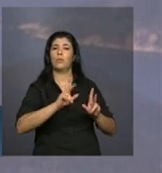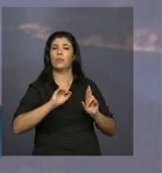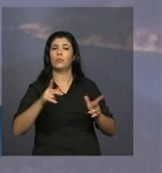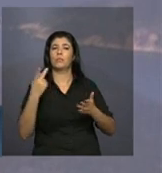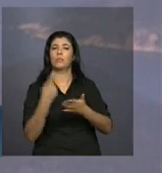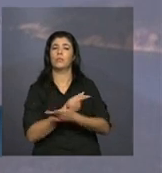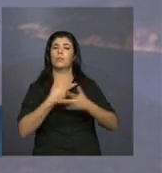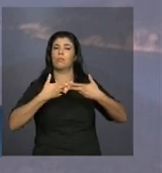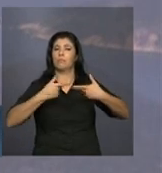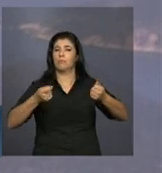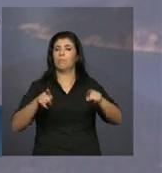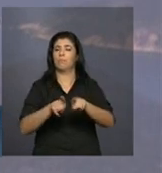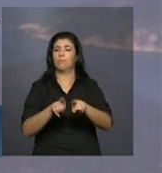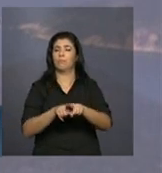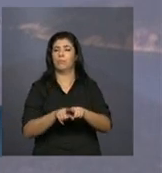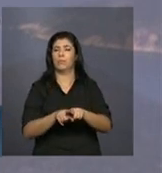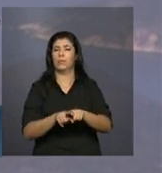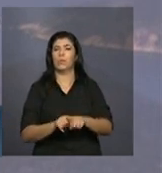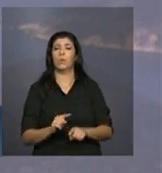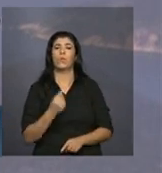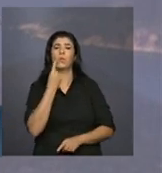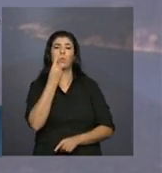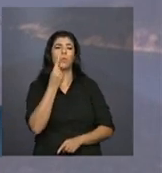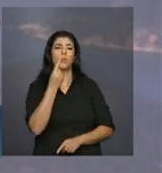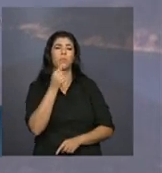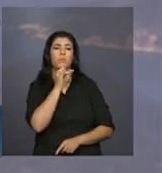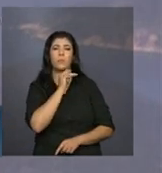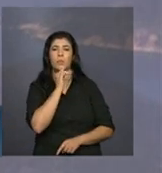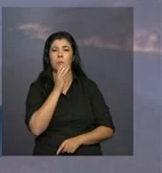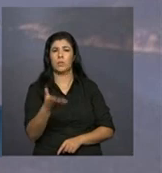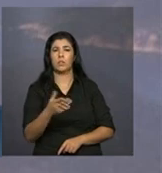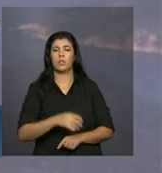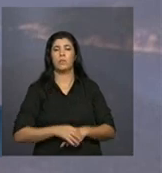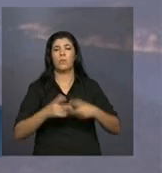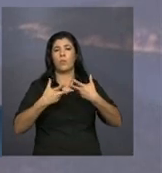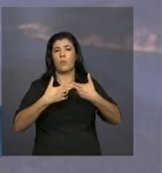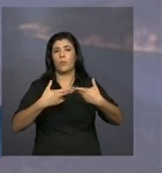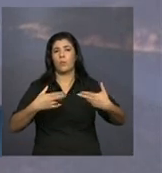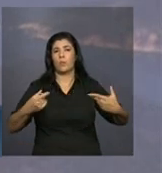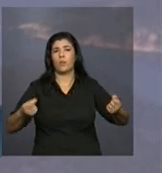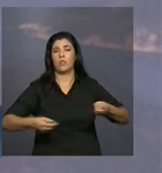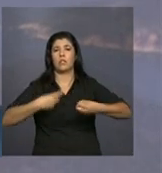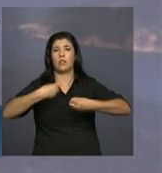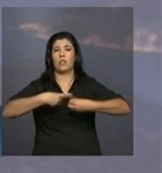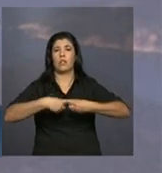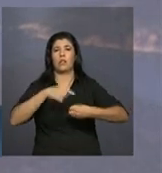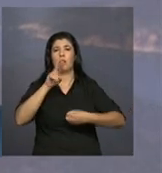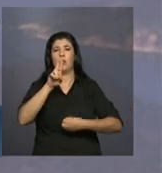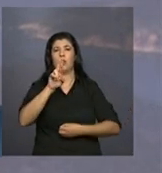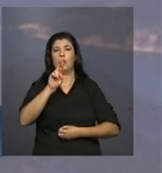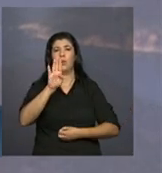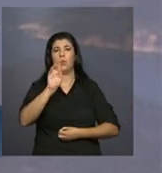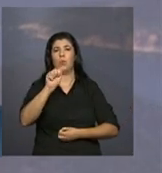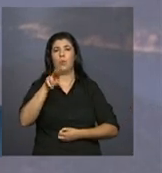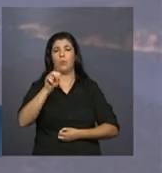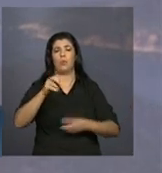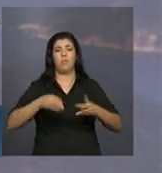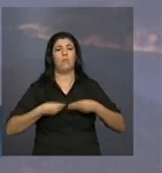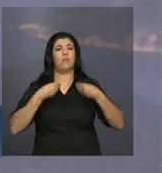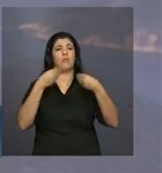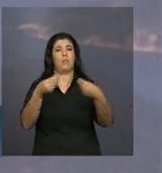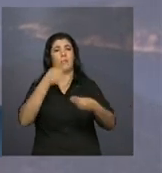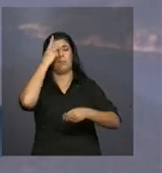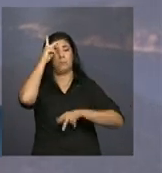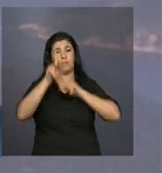a vários aspectos. Um aspecto é o aspecto urbano, devolver para a população aquilo